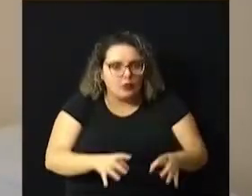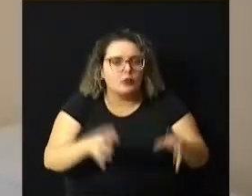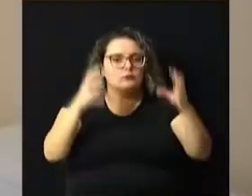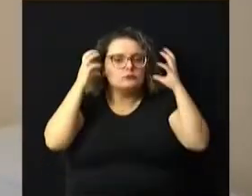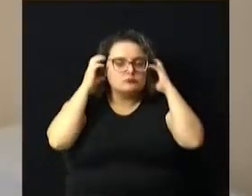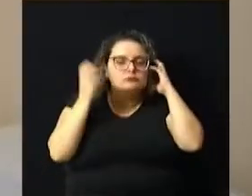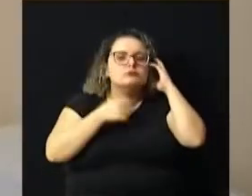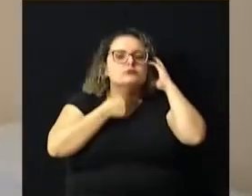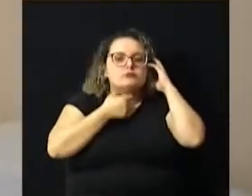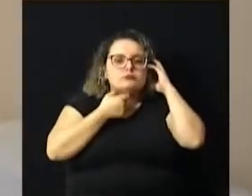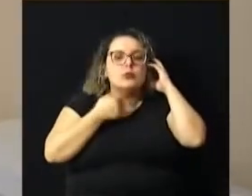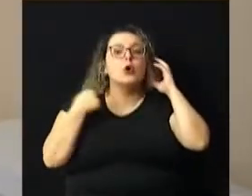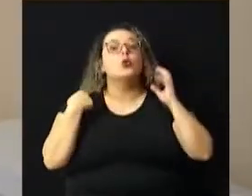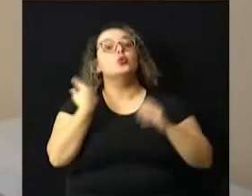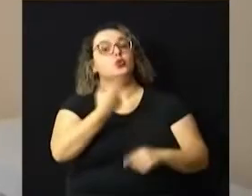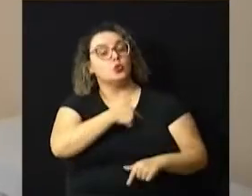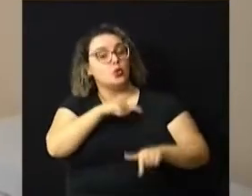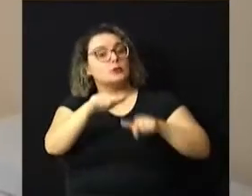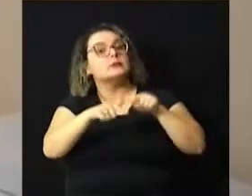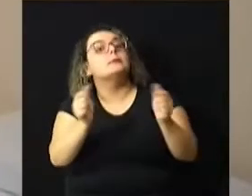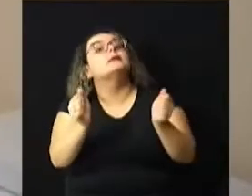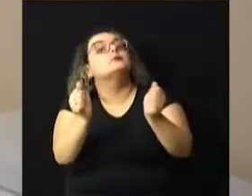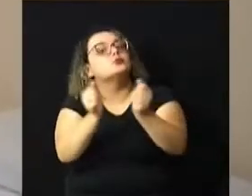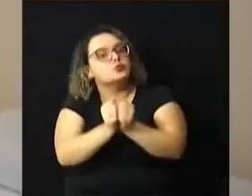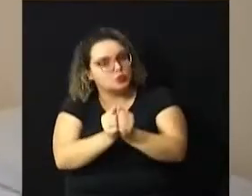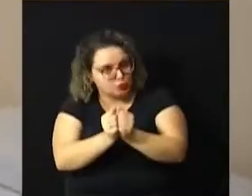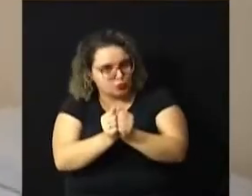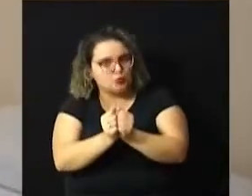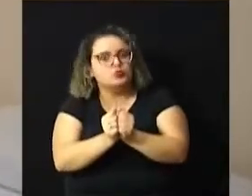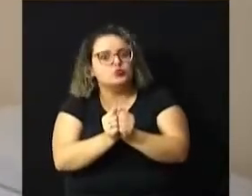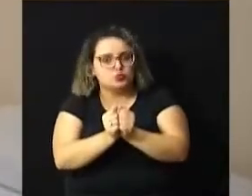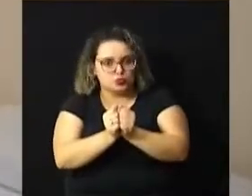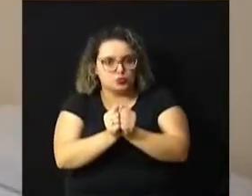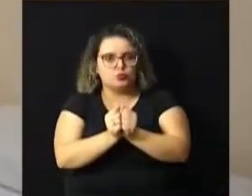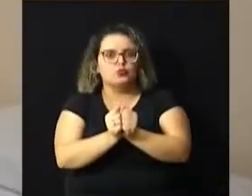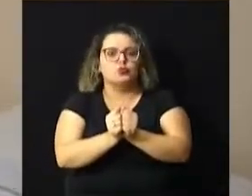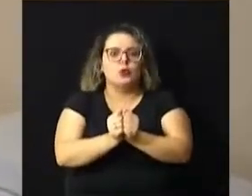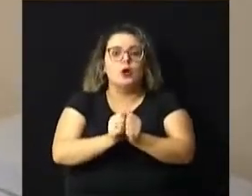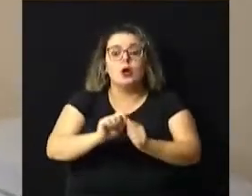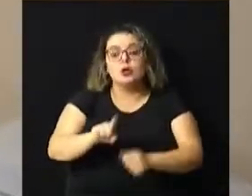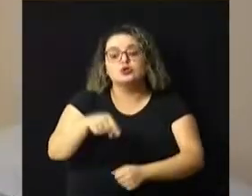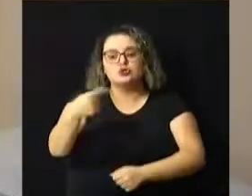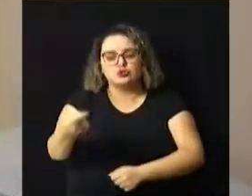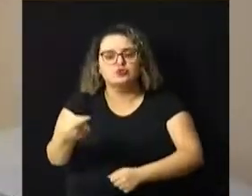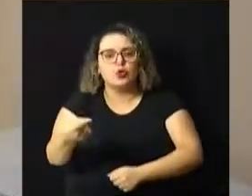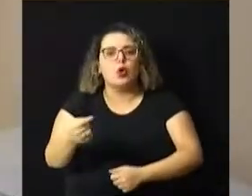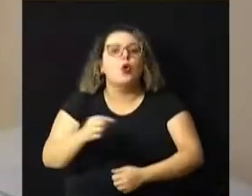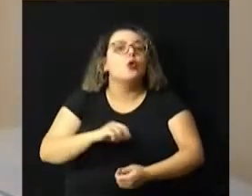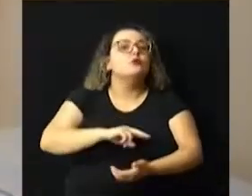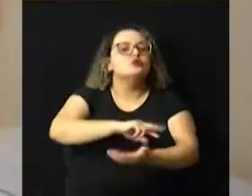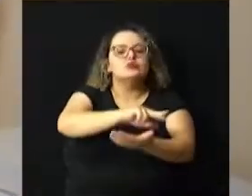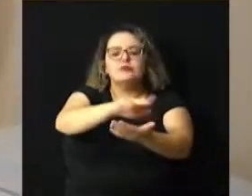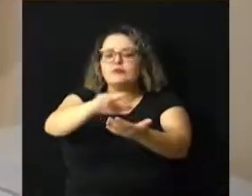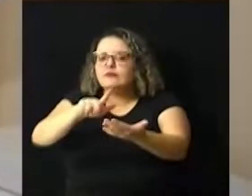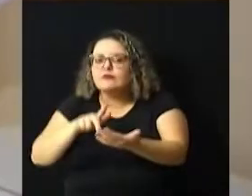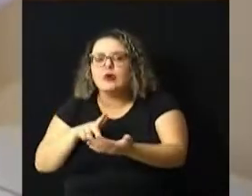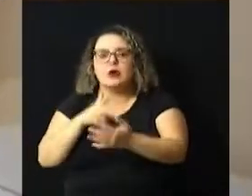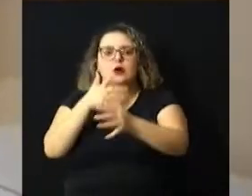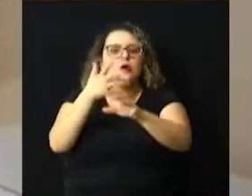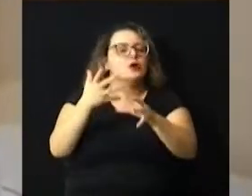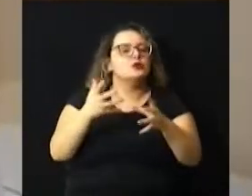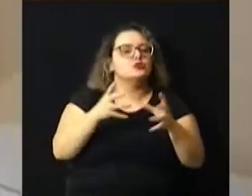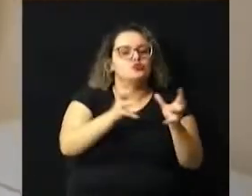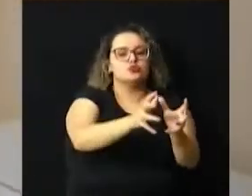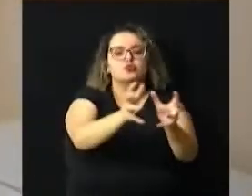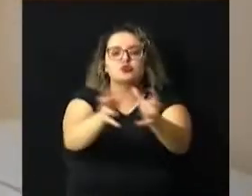A gente trabalha juntos, tá? Então é um trabalho interdisciplinar e multidisciplinar que a gente atua. Então